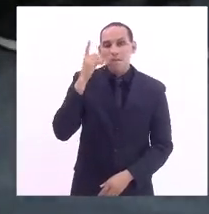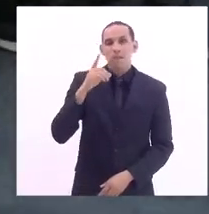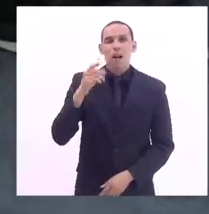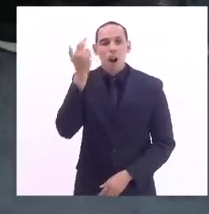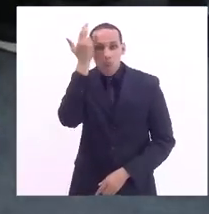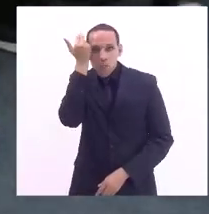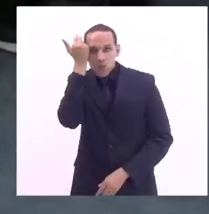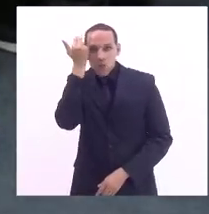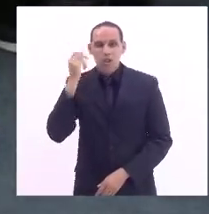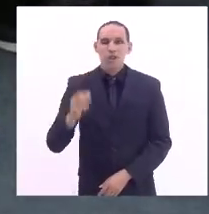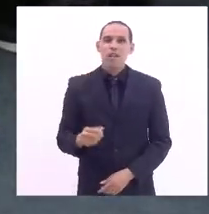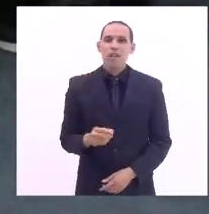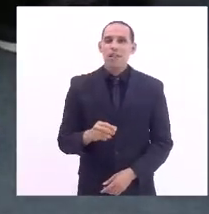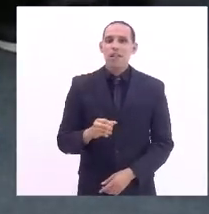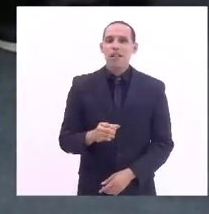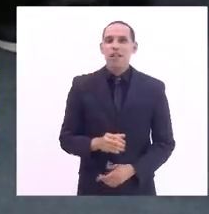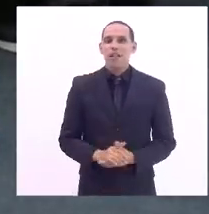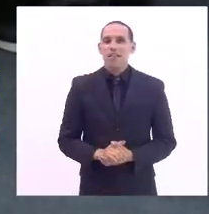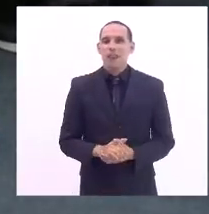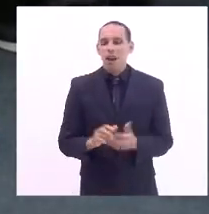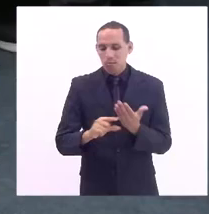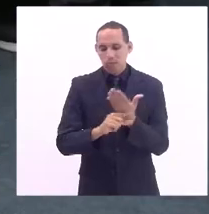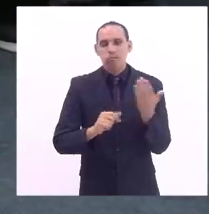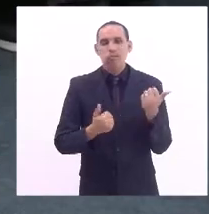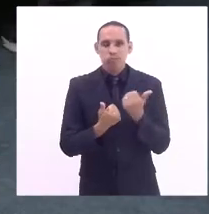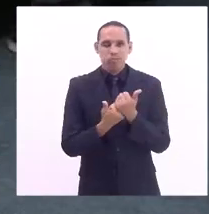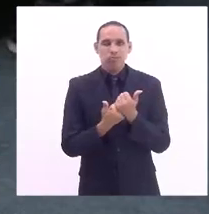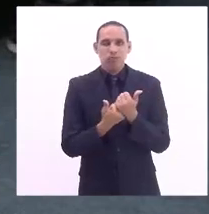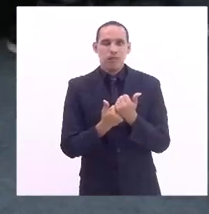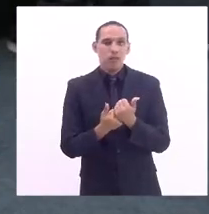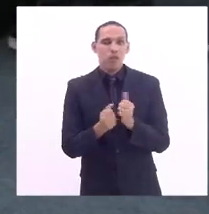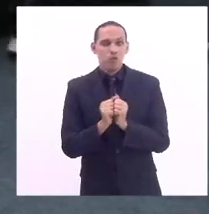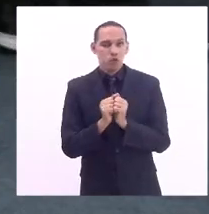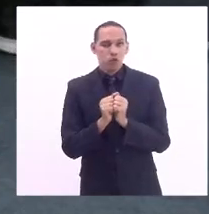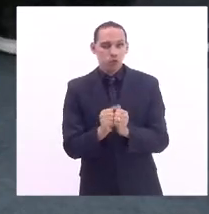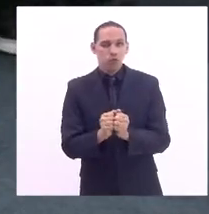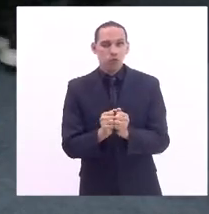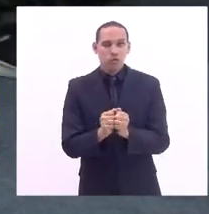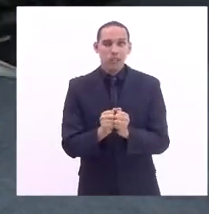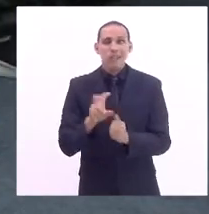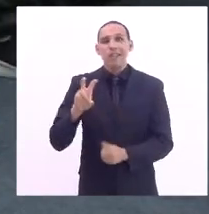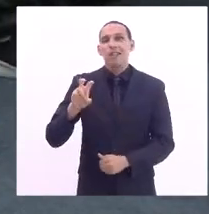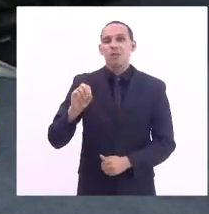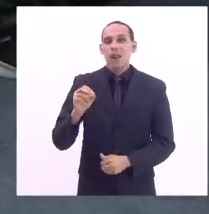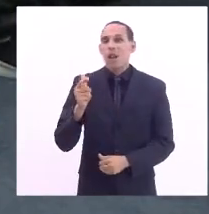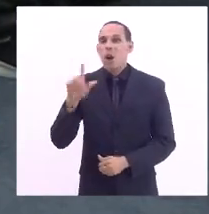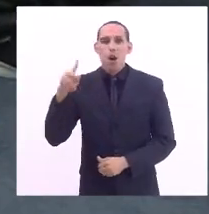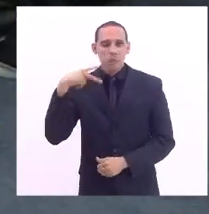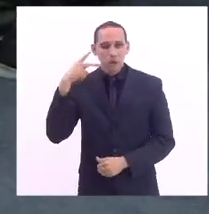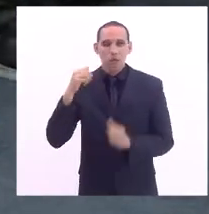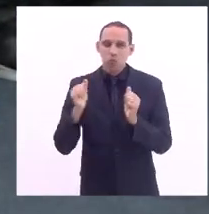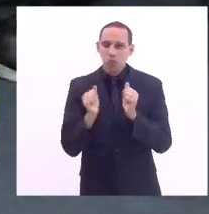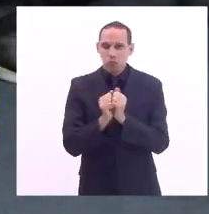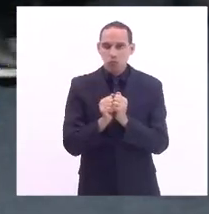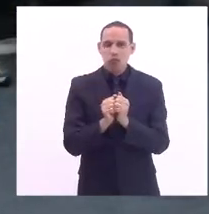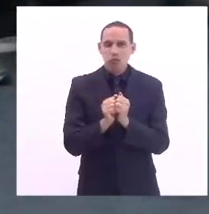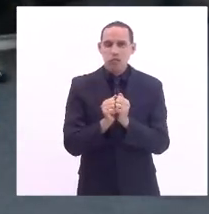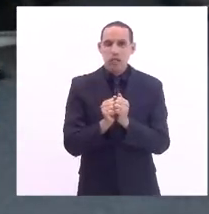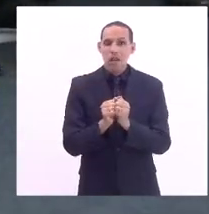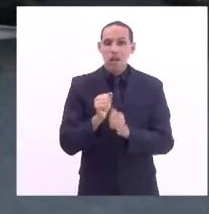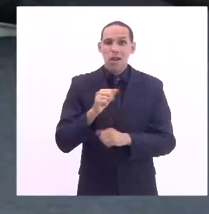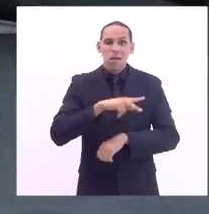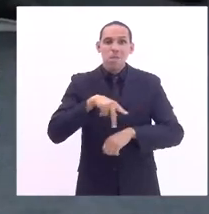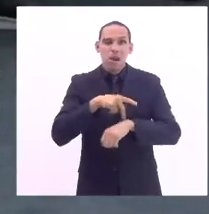Eliomar Coelho, subscrevem esse projeto, juntamente com mais 50 parlamentares de